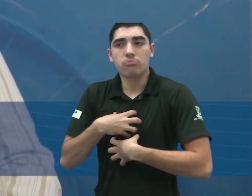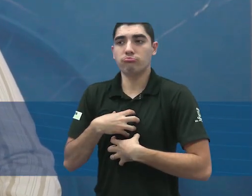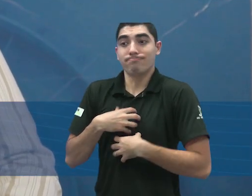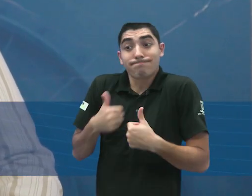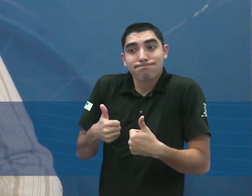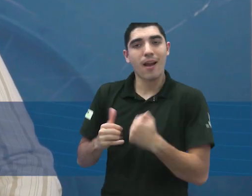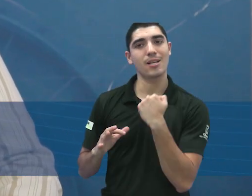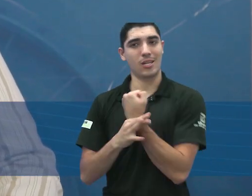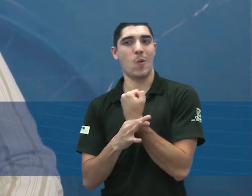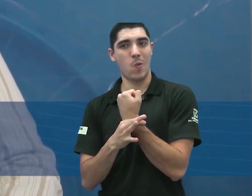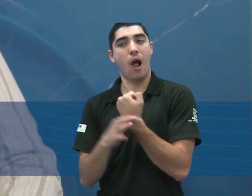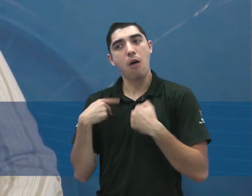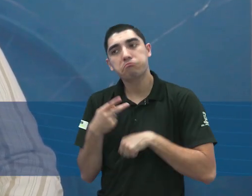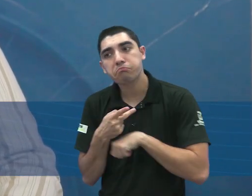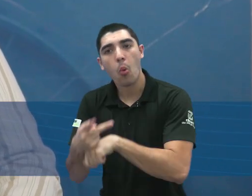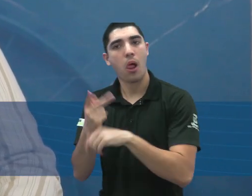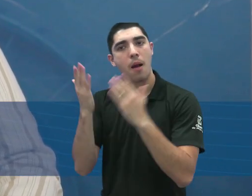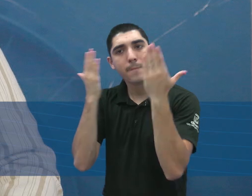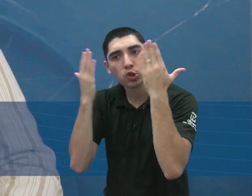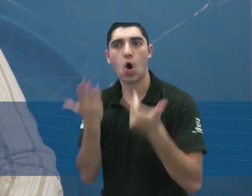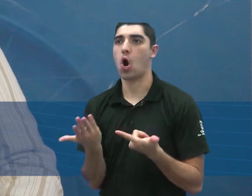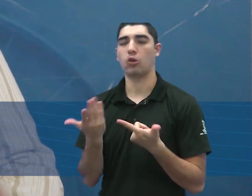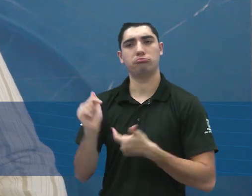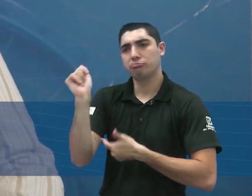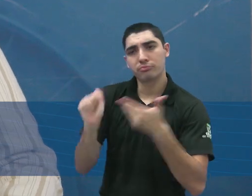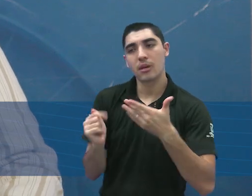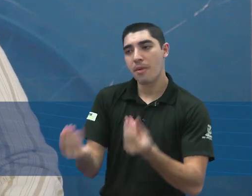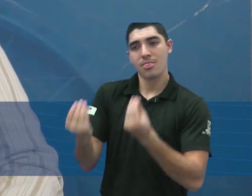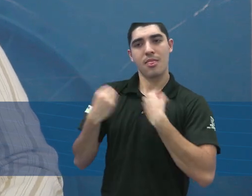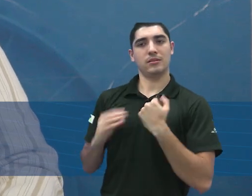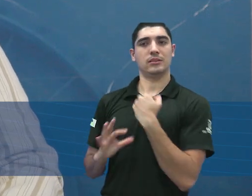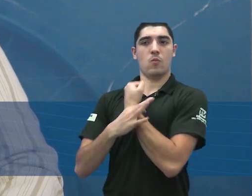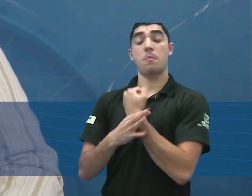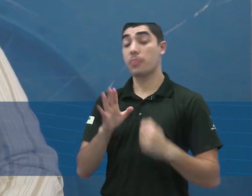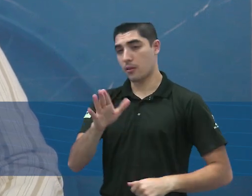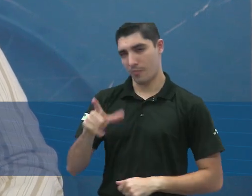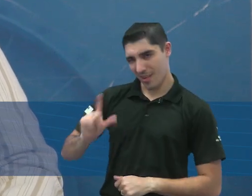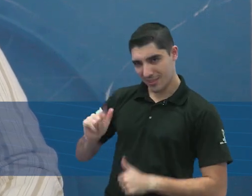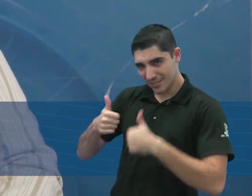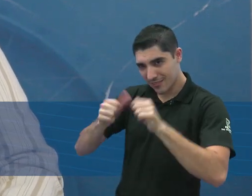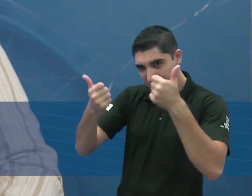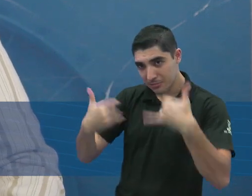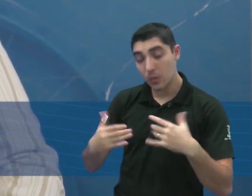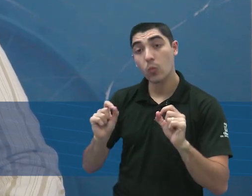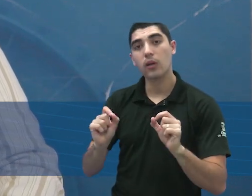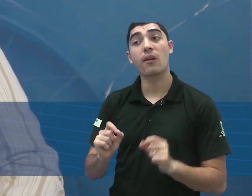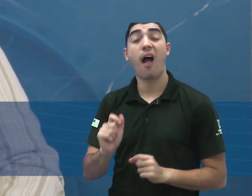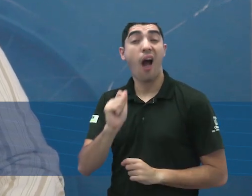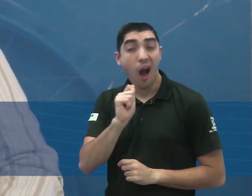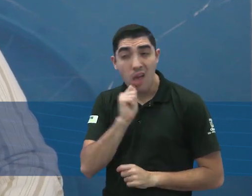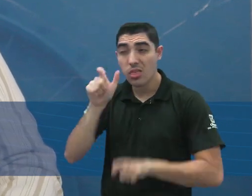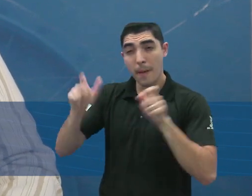seguras de buscar ajuda psicológica, né? Até, nós estávamos até conversando há pouco sobre isso, porque existe muito um